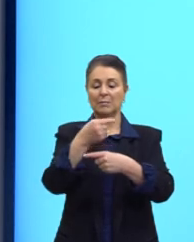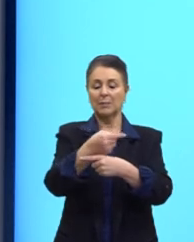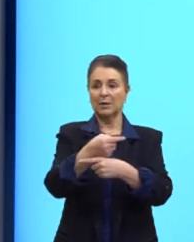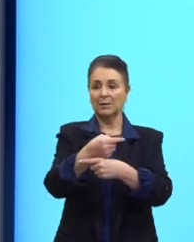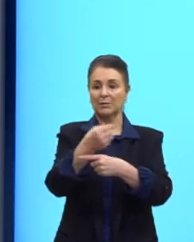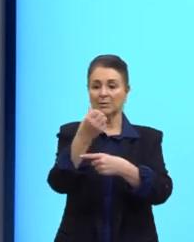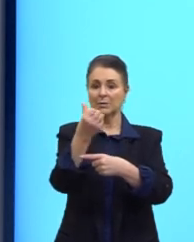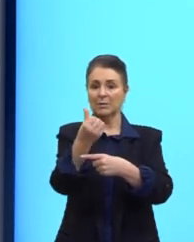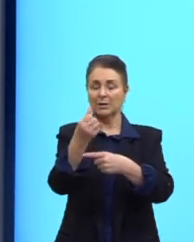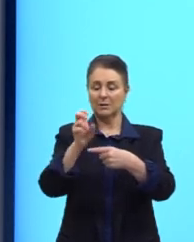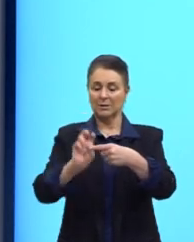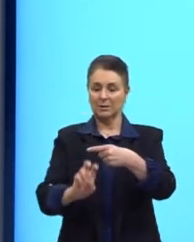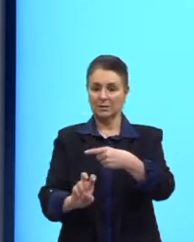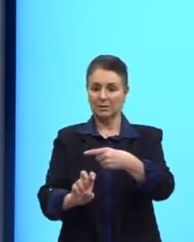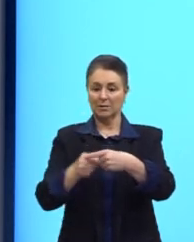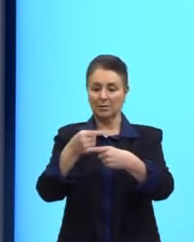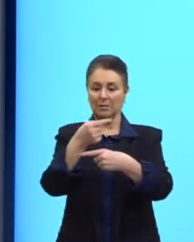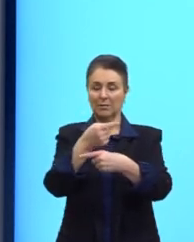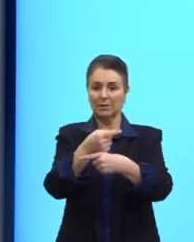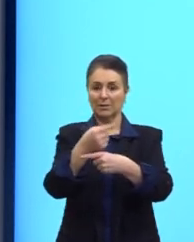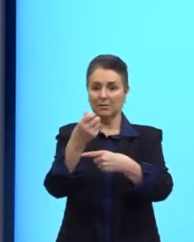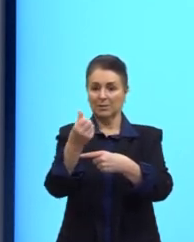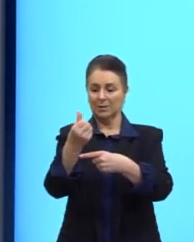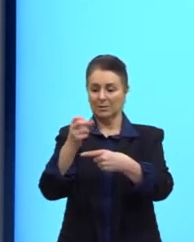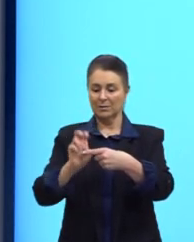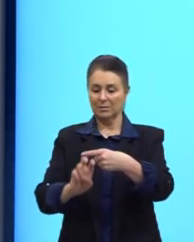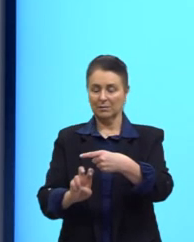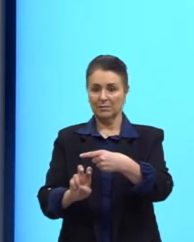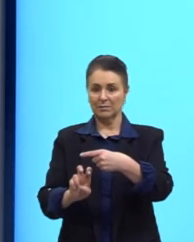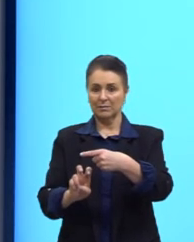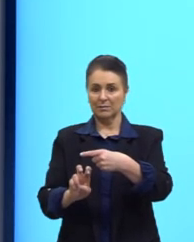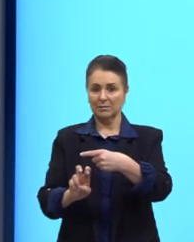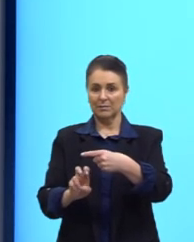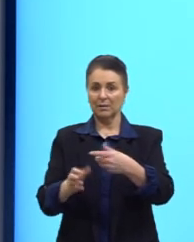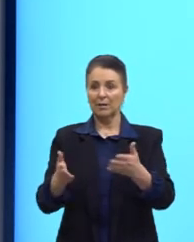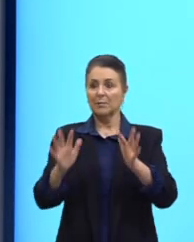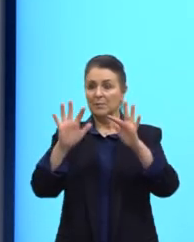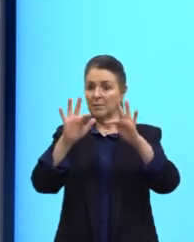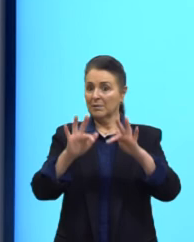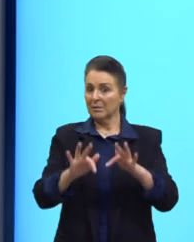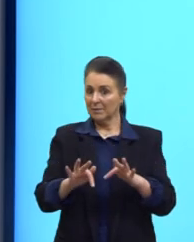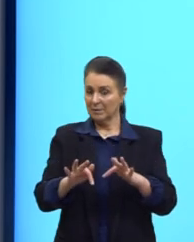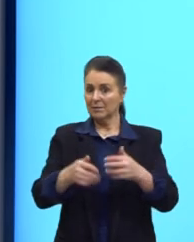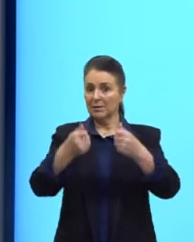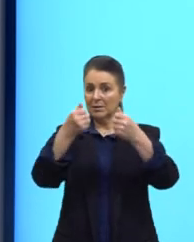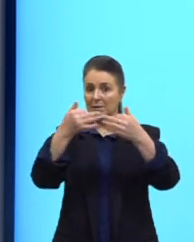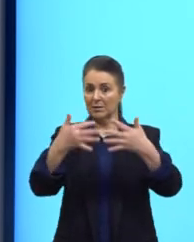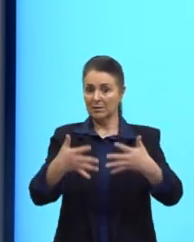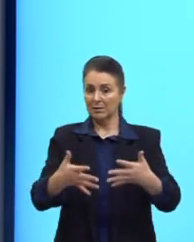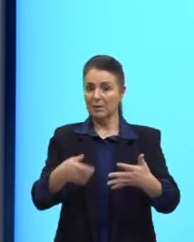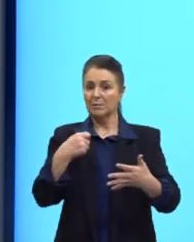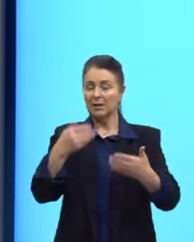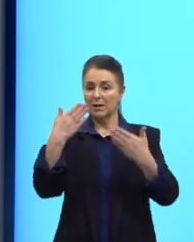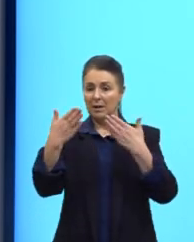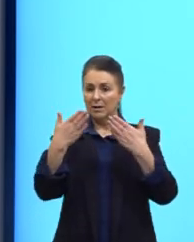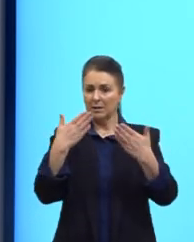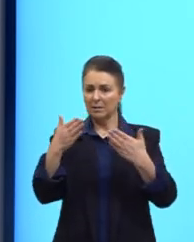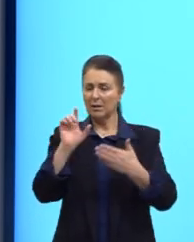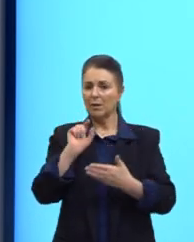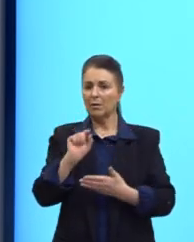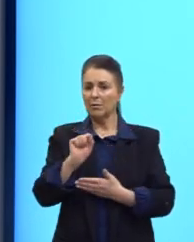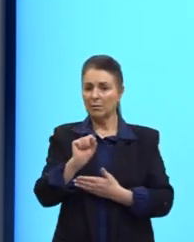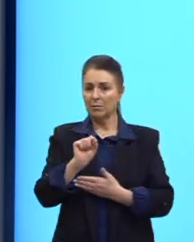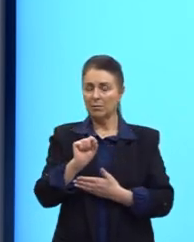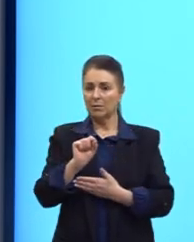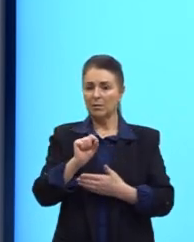quintos né menos 6 sobre 5 para gente finalizar essa aqui nós temos somente que analisar o seguinte nós